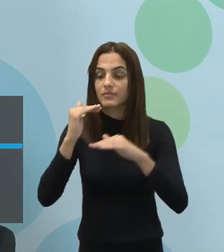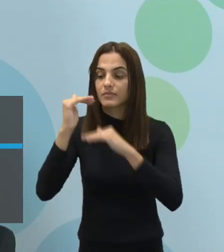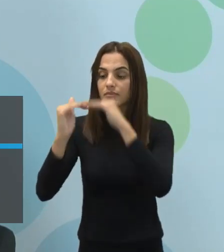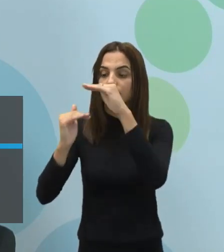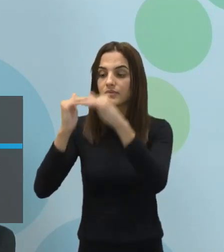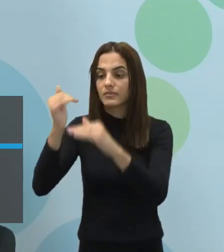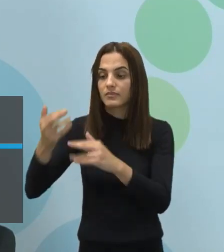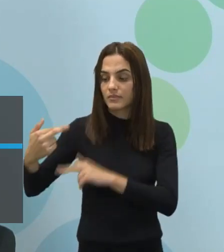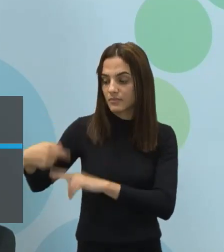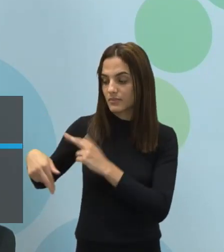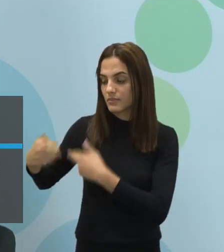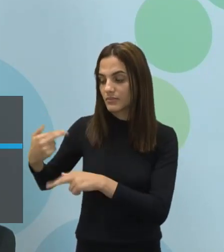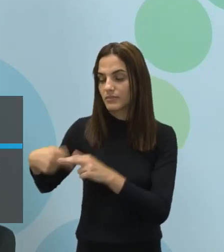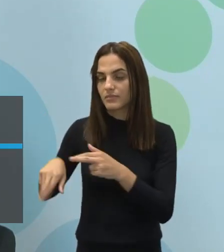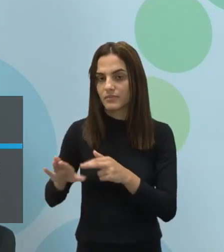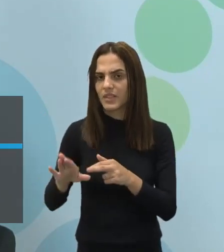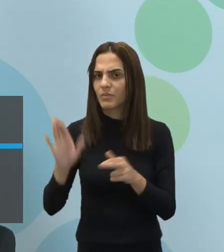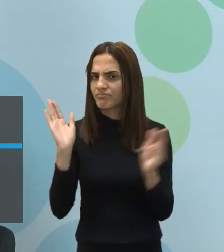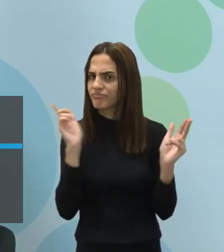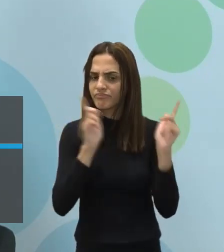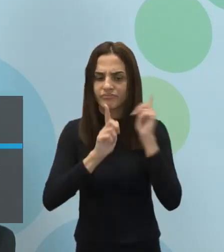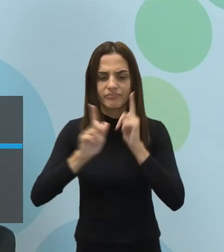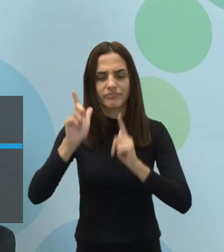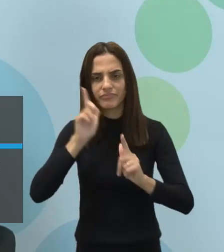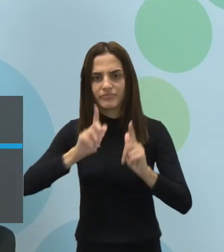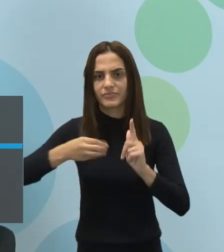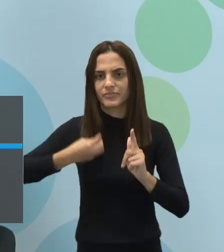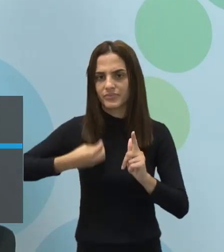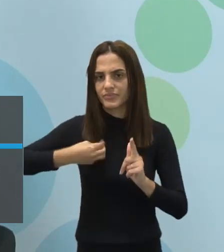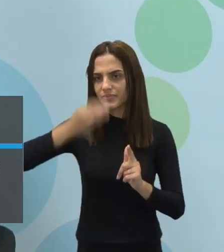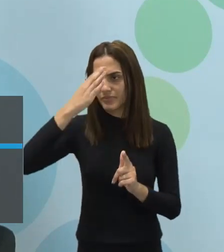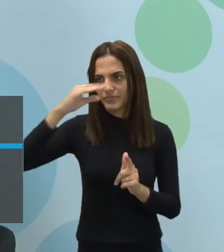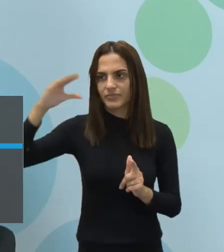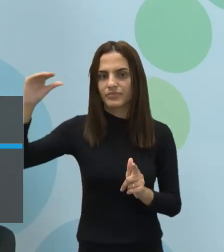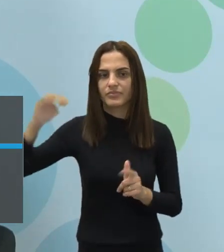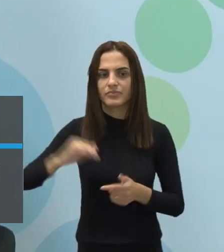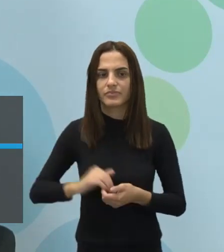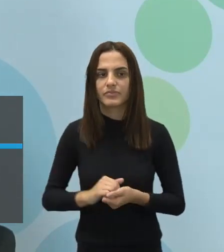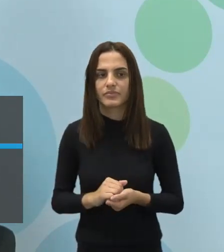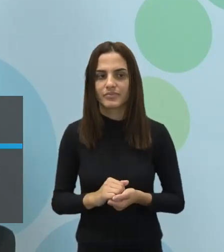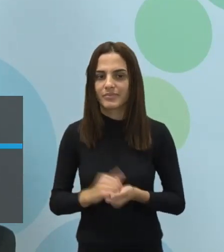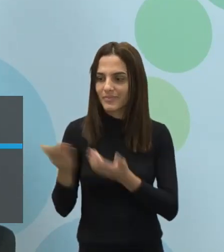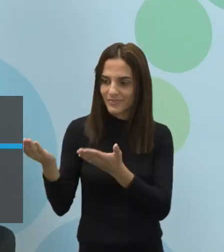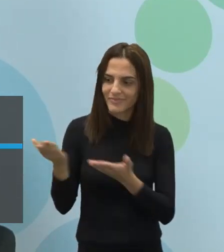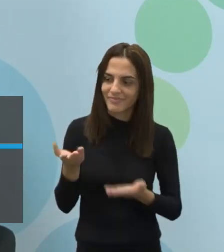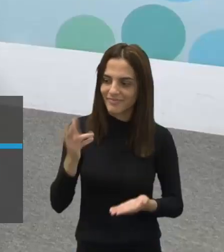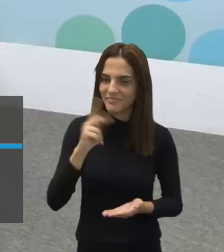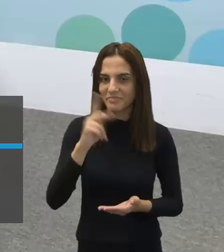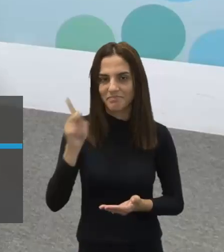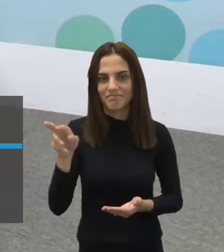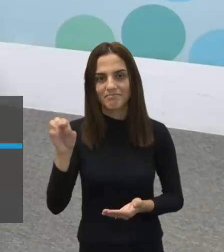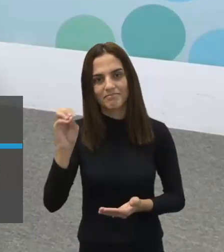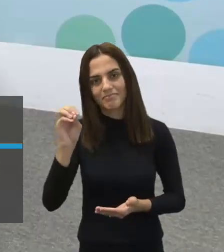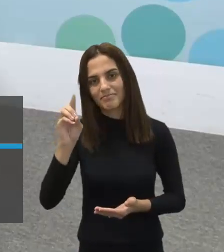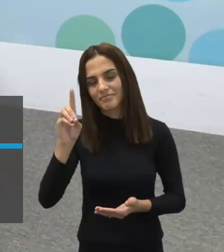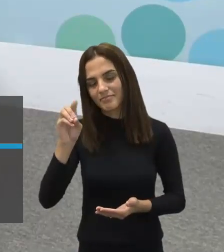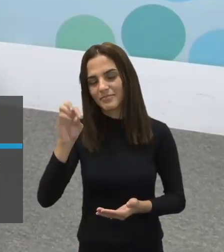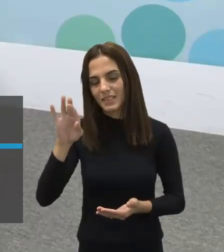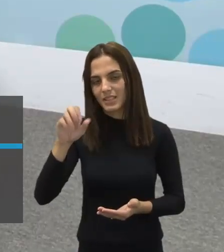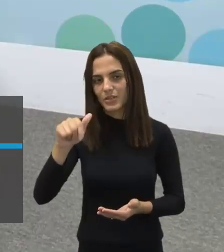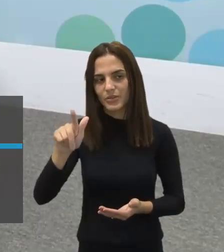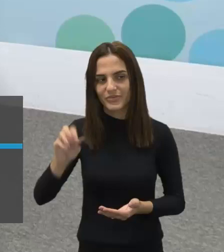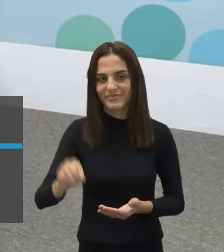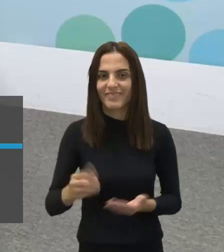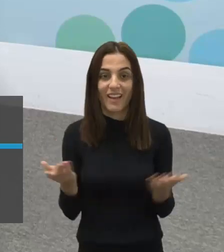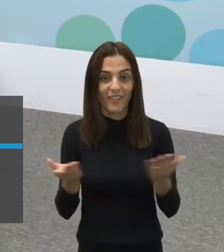se relacionar e ser bem-sucedido na sua vida adulta também. E aí eu já retorno para o professor Rodrigo. Para a gente